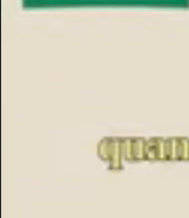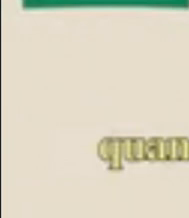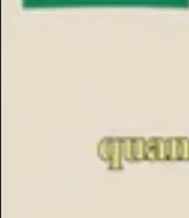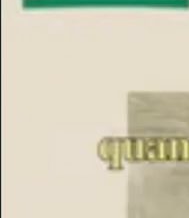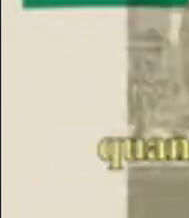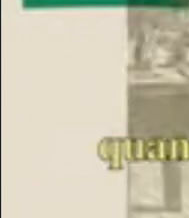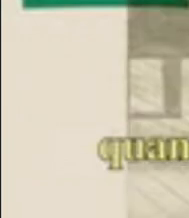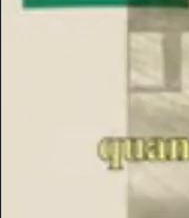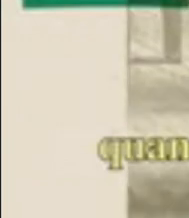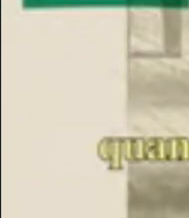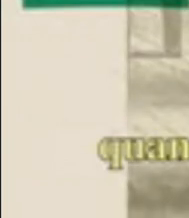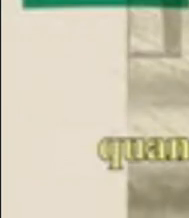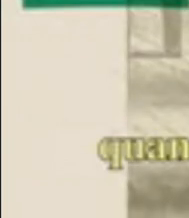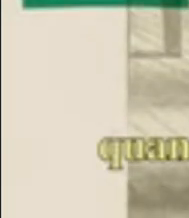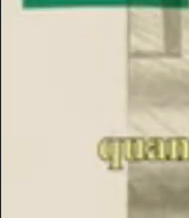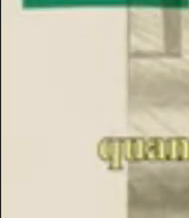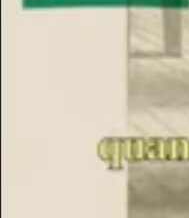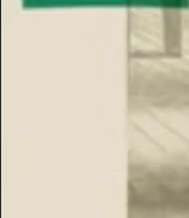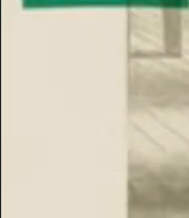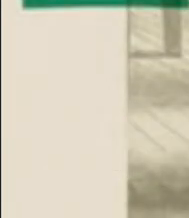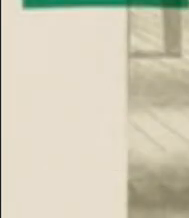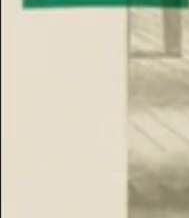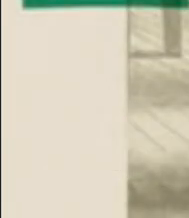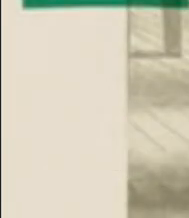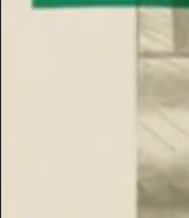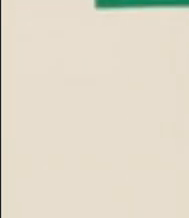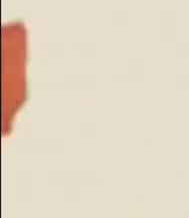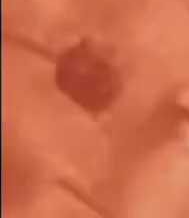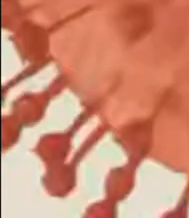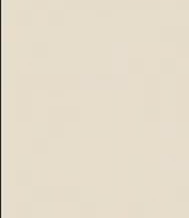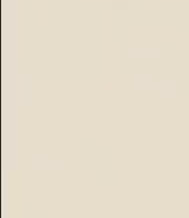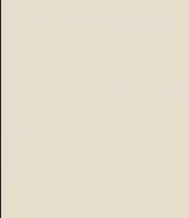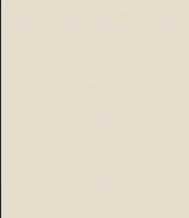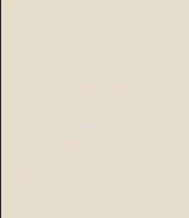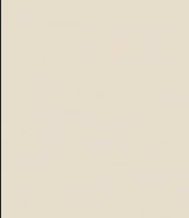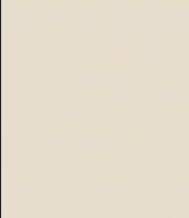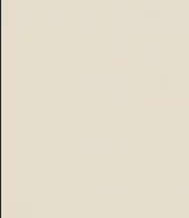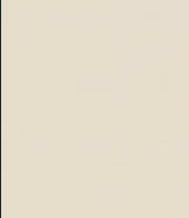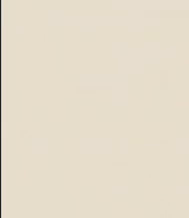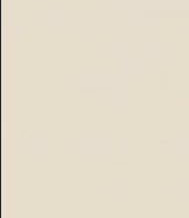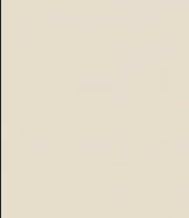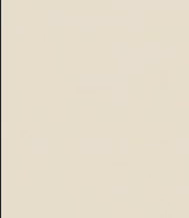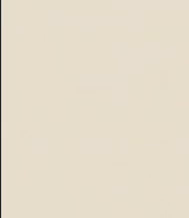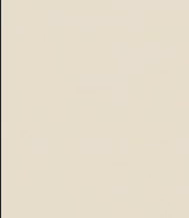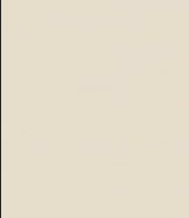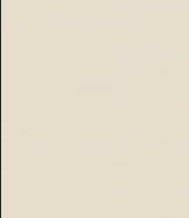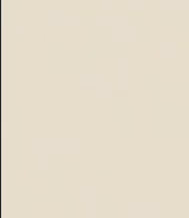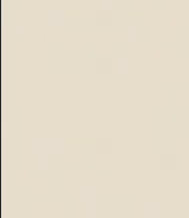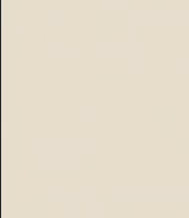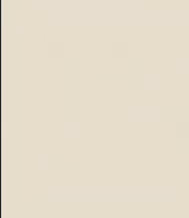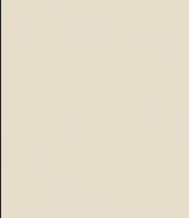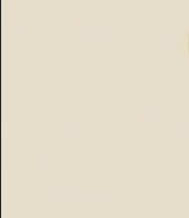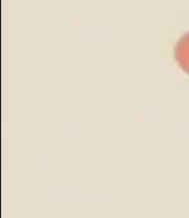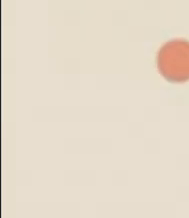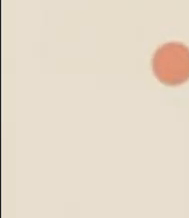um violento surto de varíola. E o medo da doença foi maior do que o receio contra a vacina.